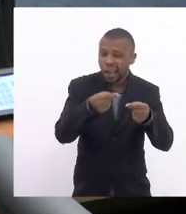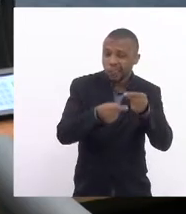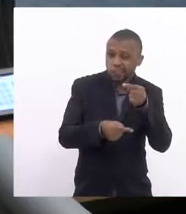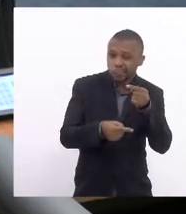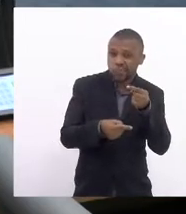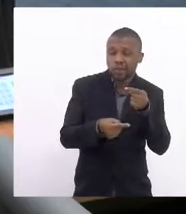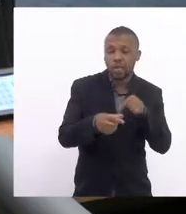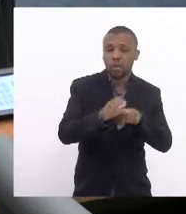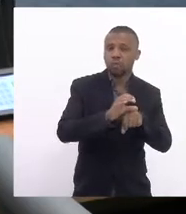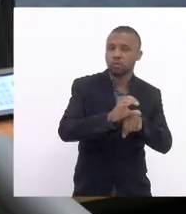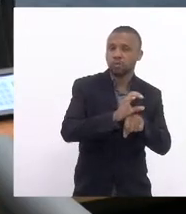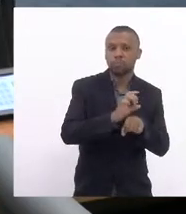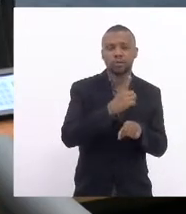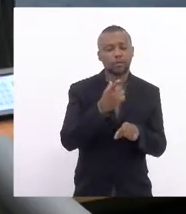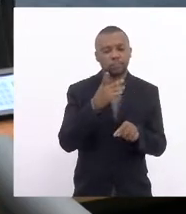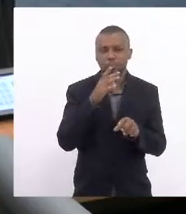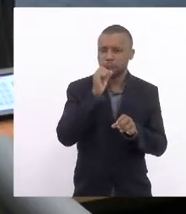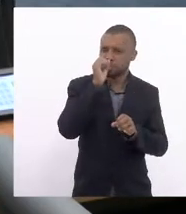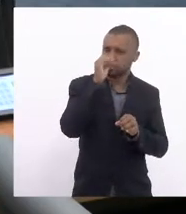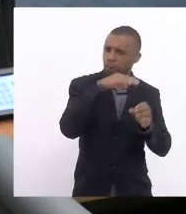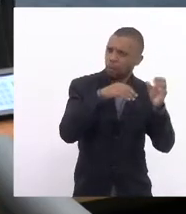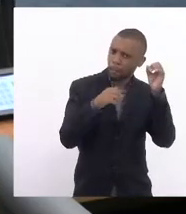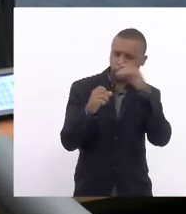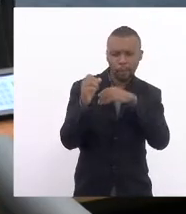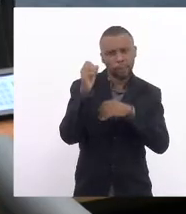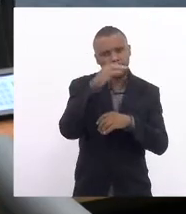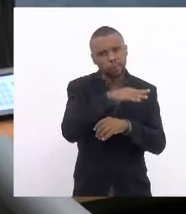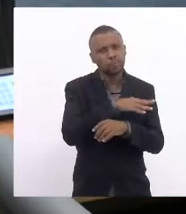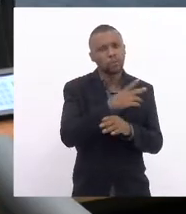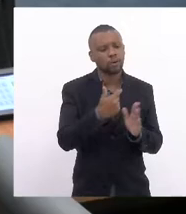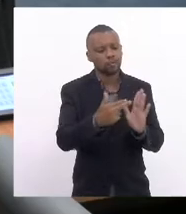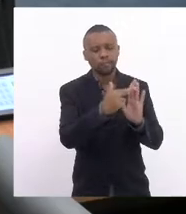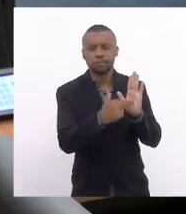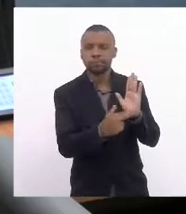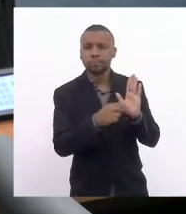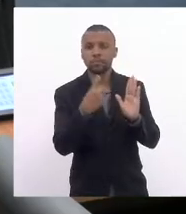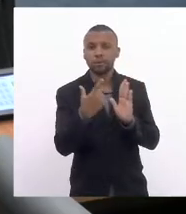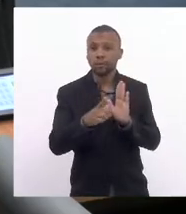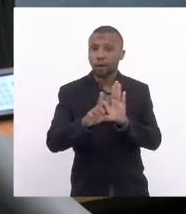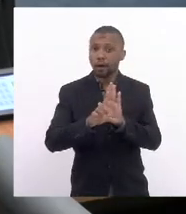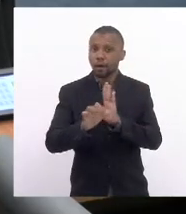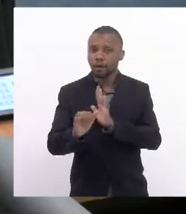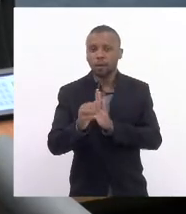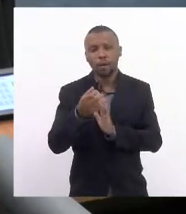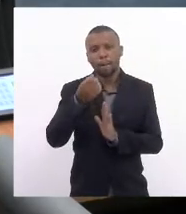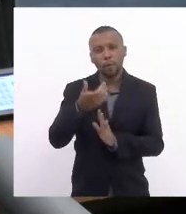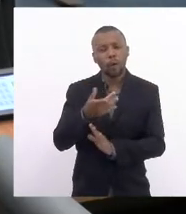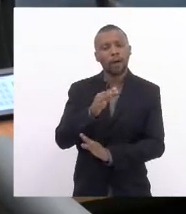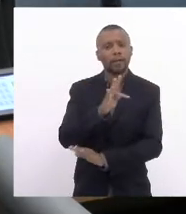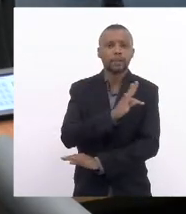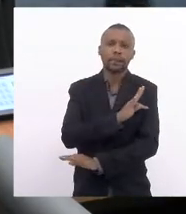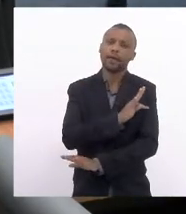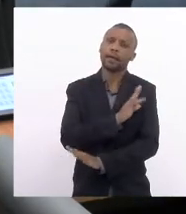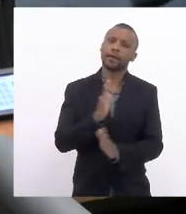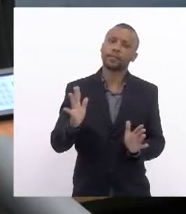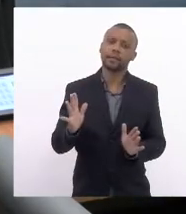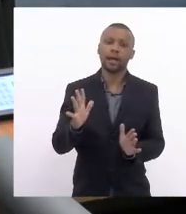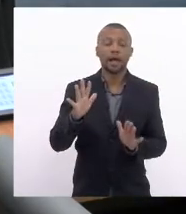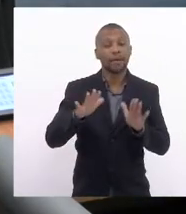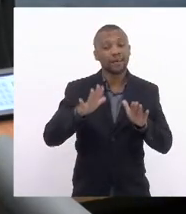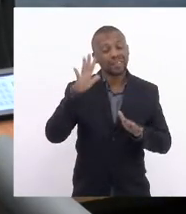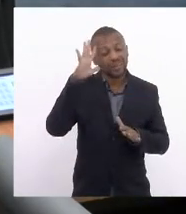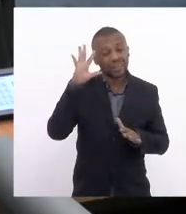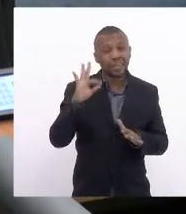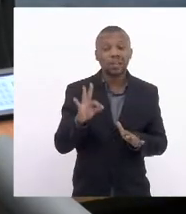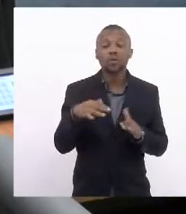atropelando os ritos, atropelando a norma. Nós precisamos legislar sobre a boa técnica. Eu não compreendo o sentido de, numa quarta-feira